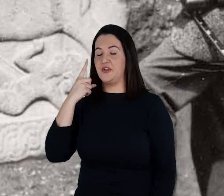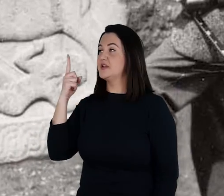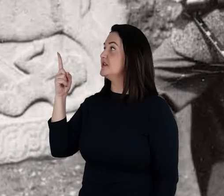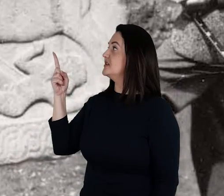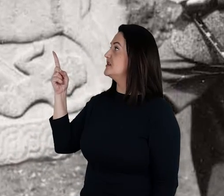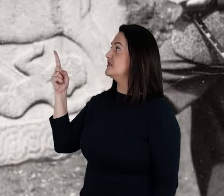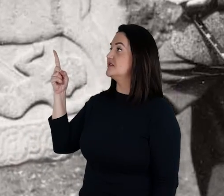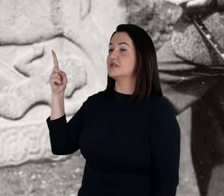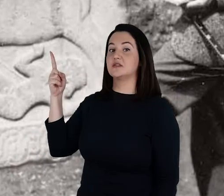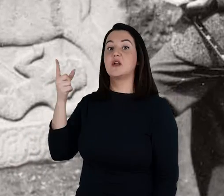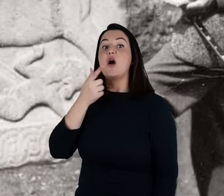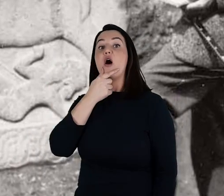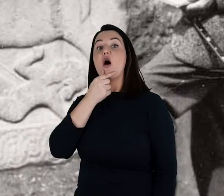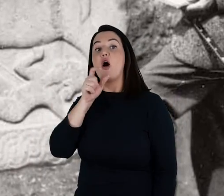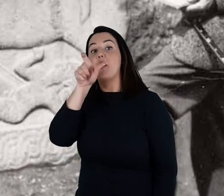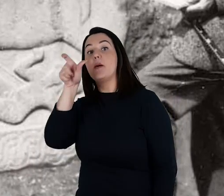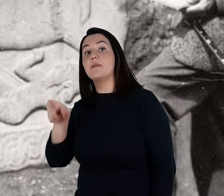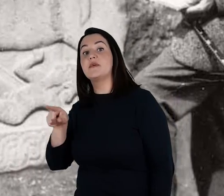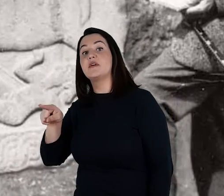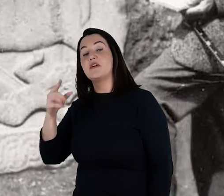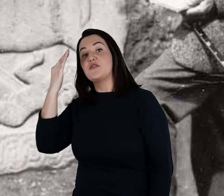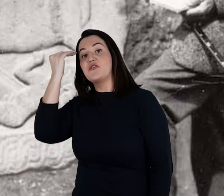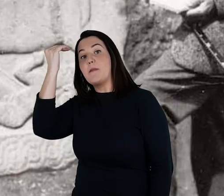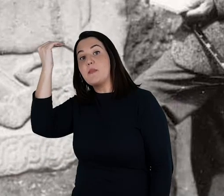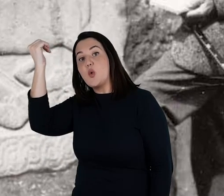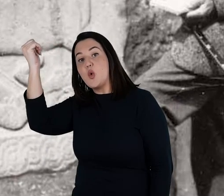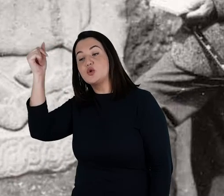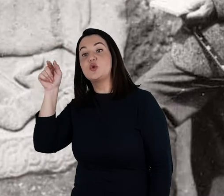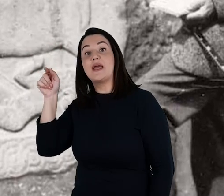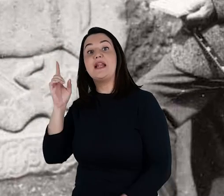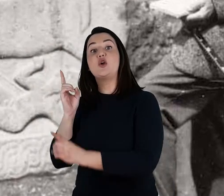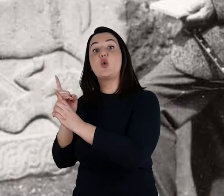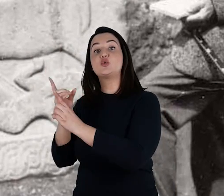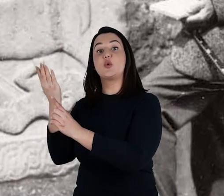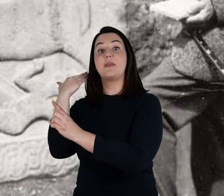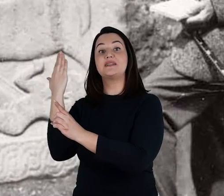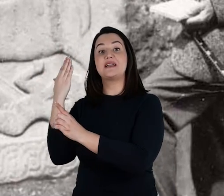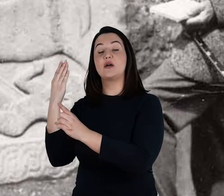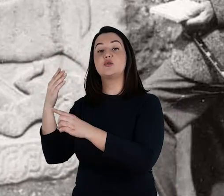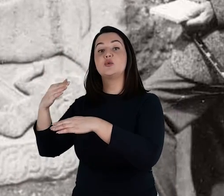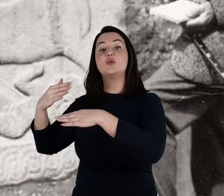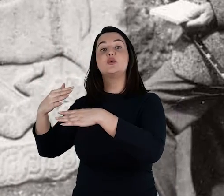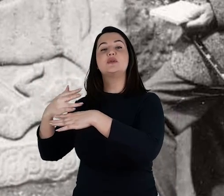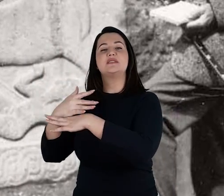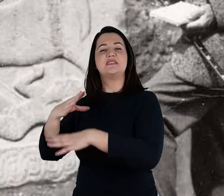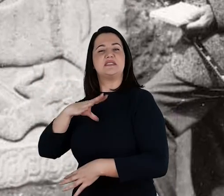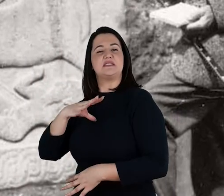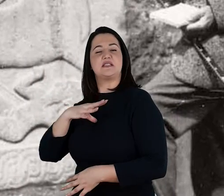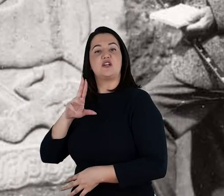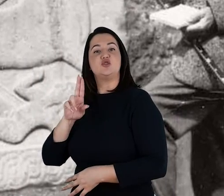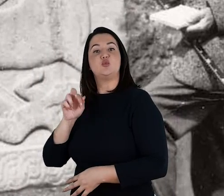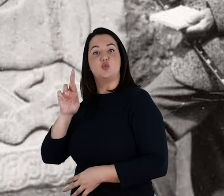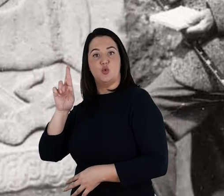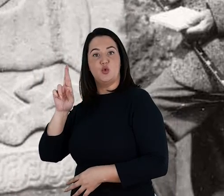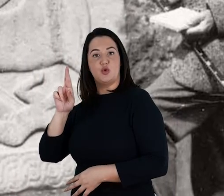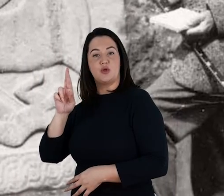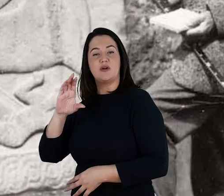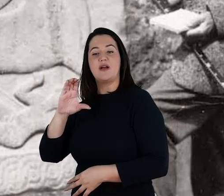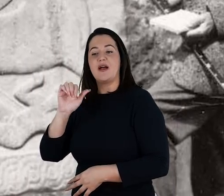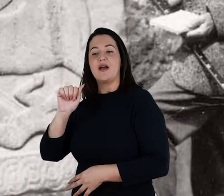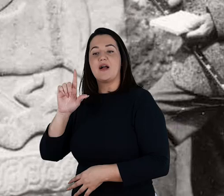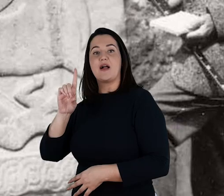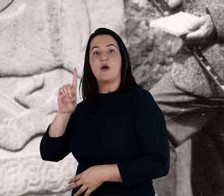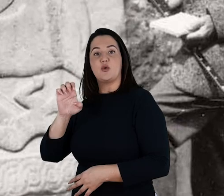mostra o famoso arqueólogo Leonard Woolley, que havia encontrado a cidade de Ur dos Caldeus, verificando o local juntamente com